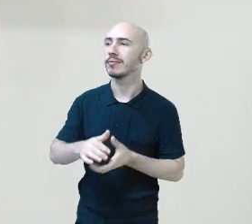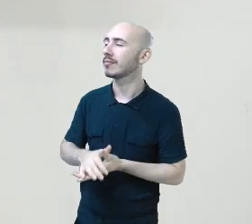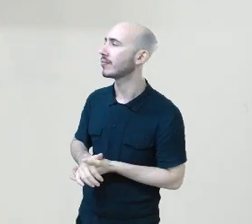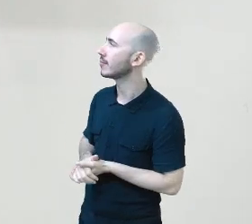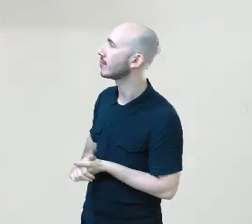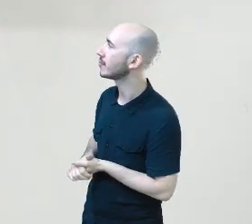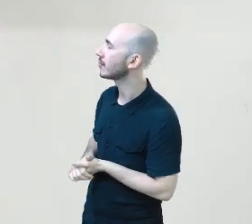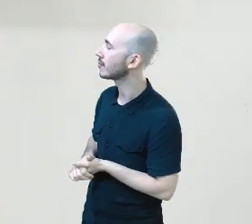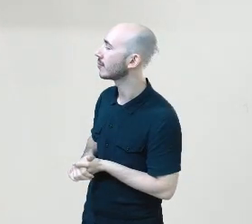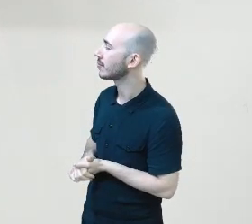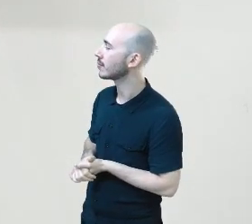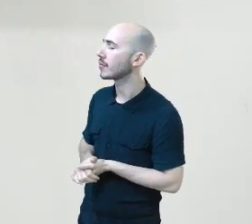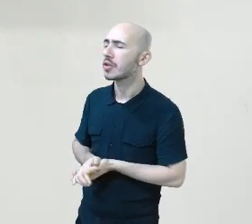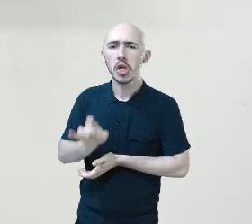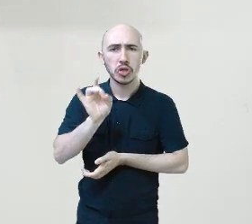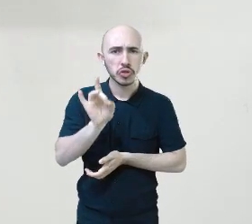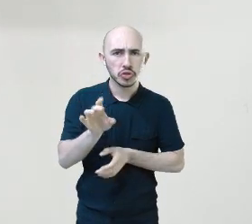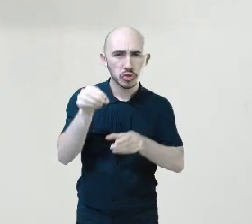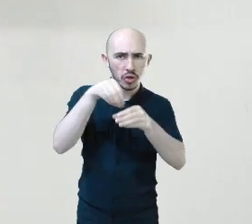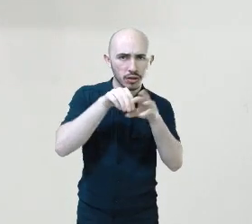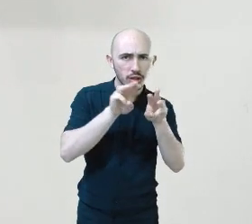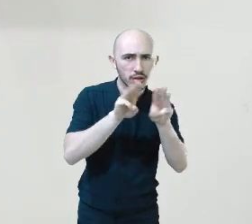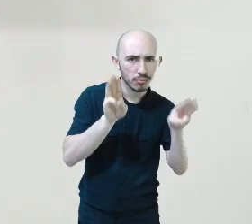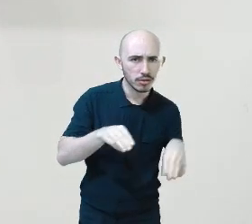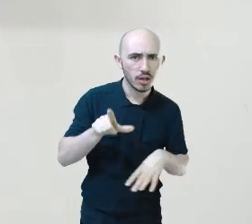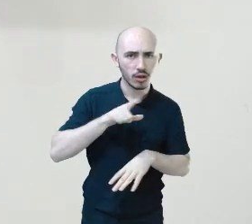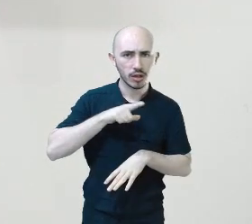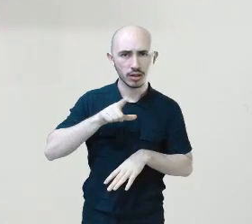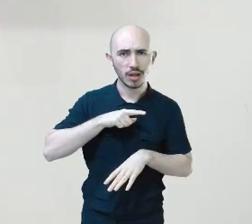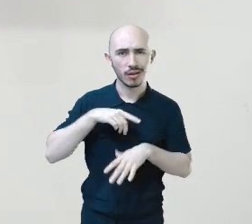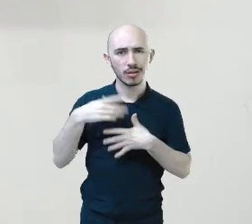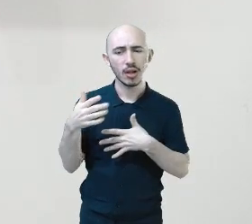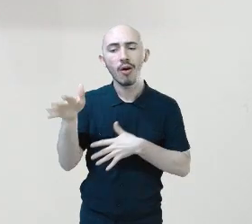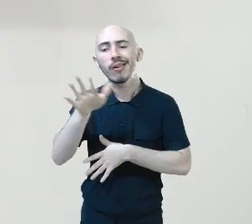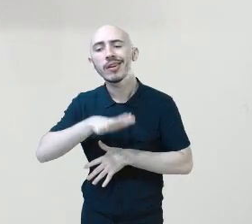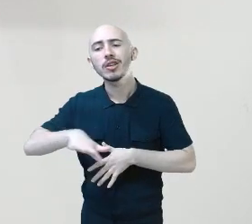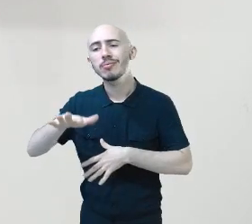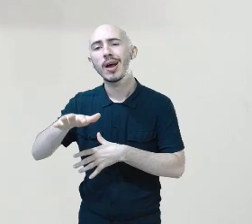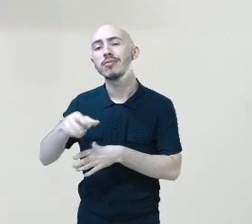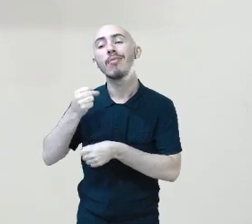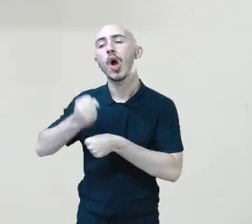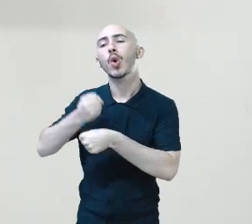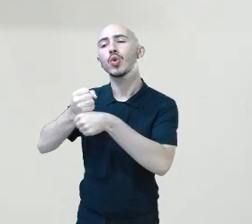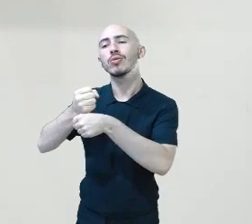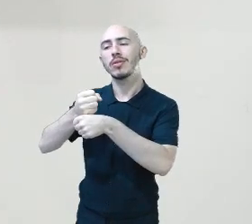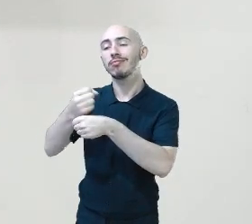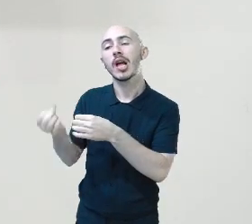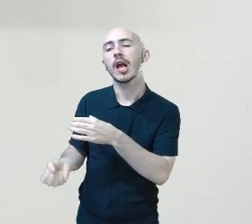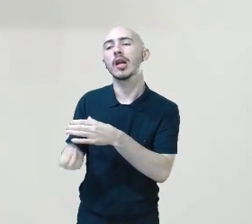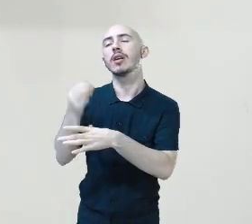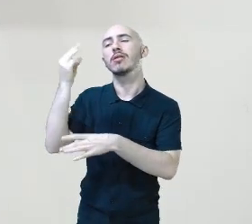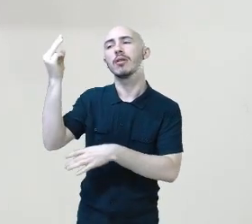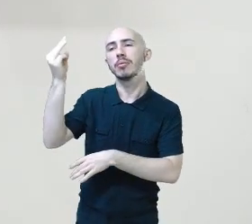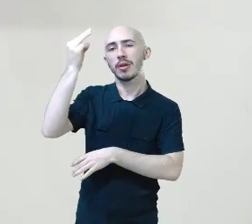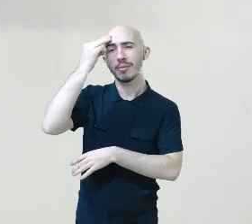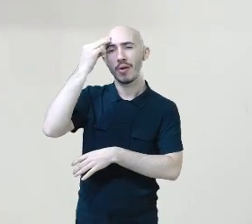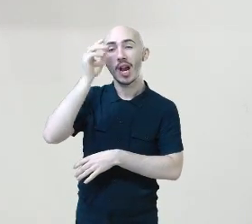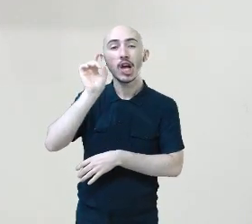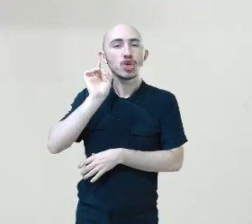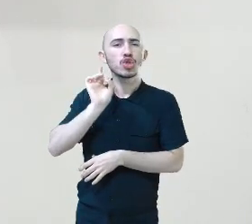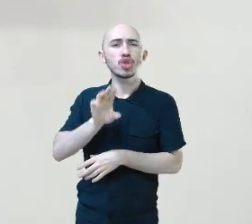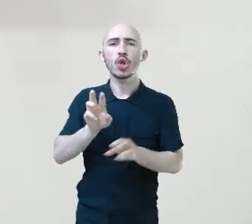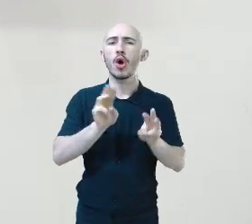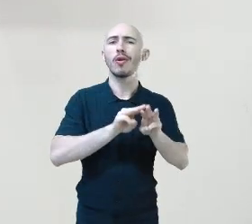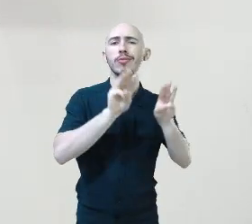Mas será que é só nos museus? Será que a gente tem um espaço de construção de memória somente nos espaços